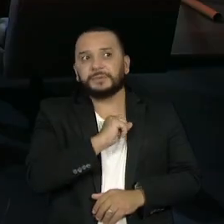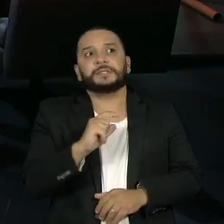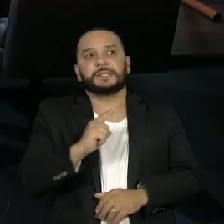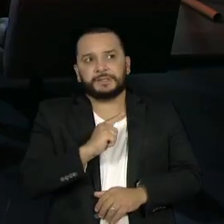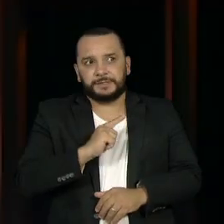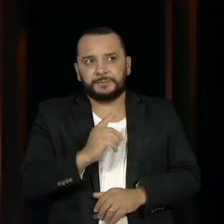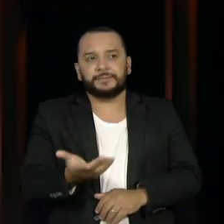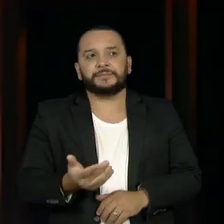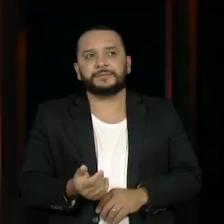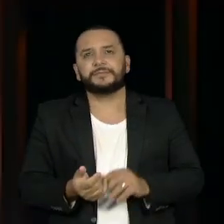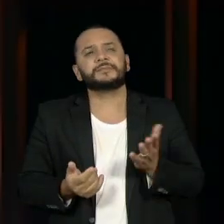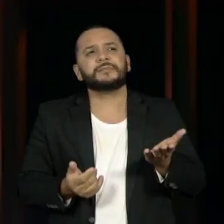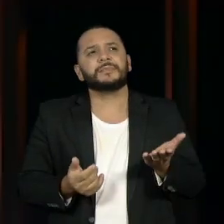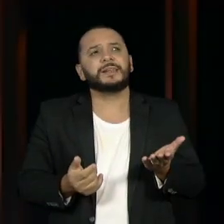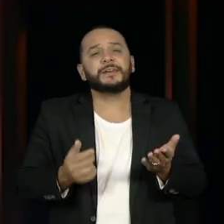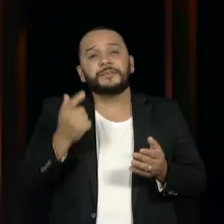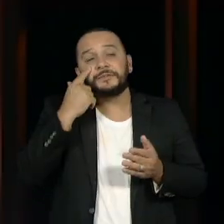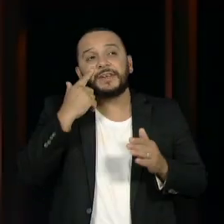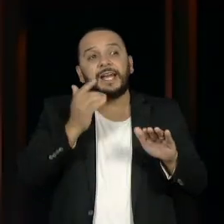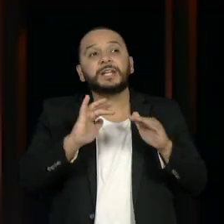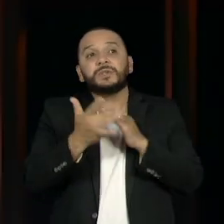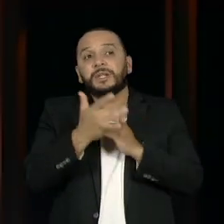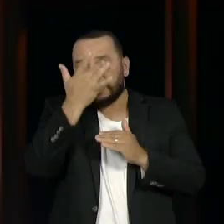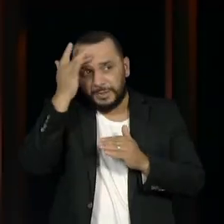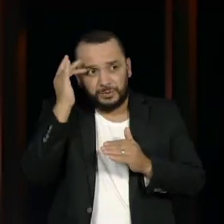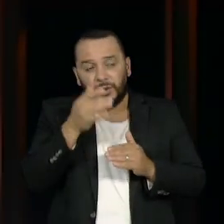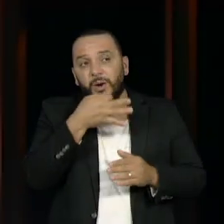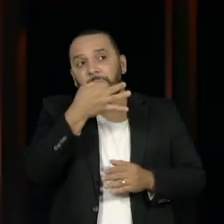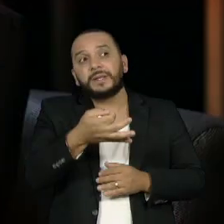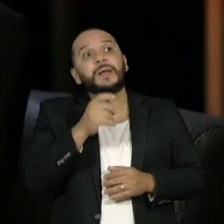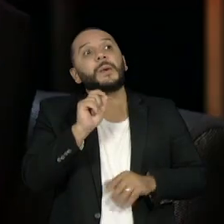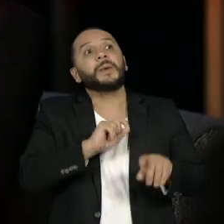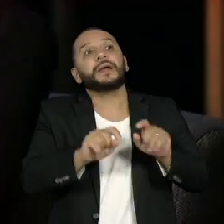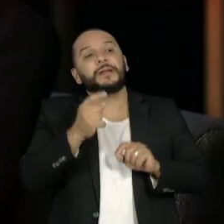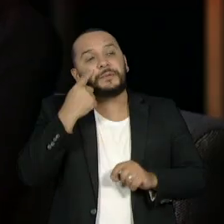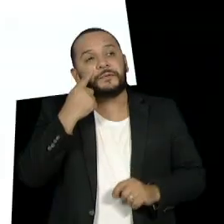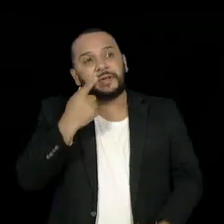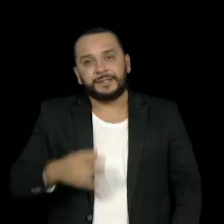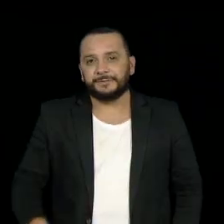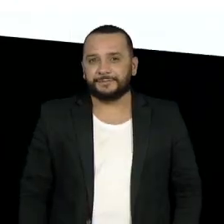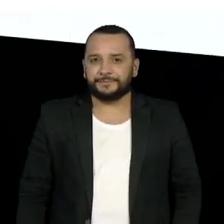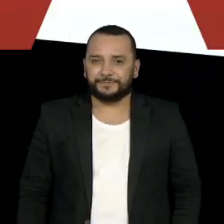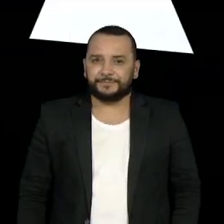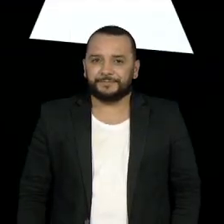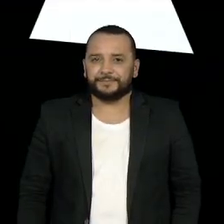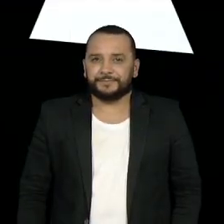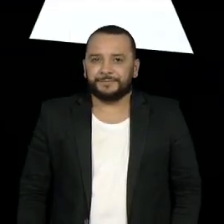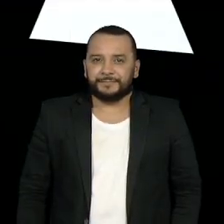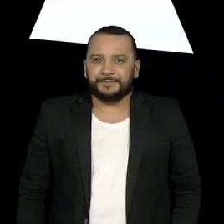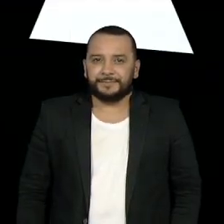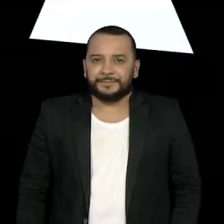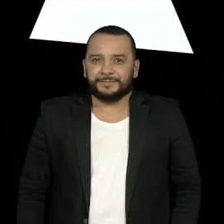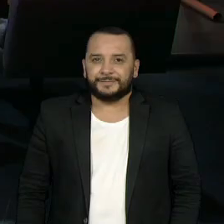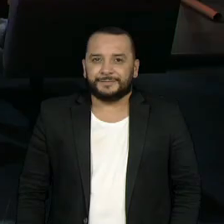Lilian que que será que o pessoal das redes sociais está falando da gente hein vamos ver